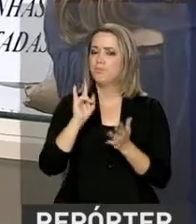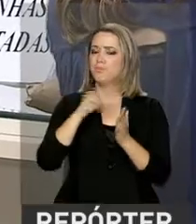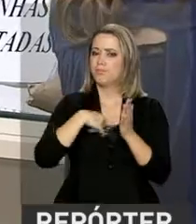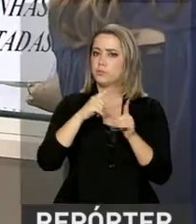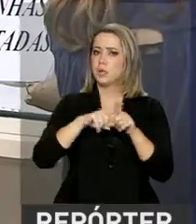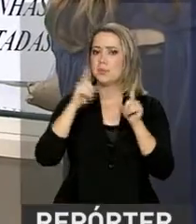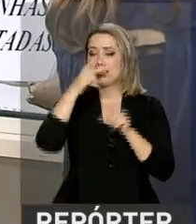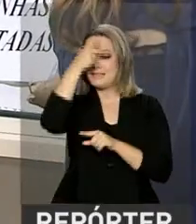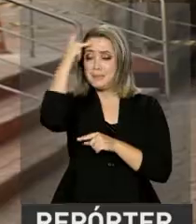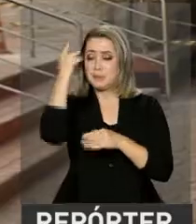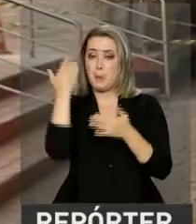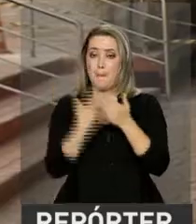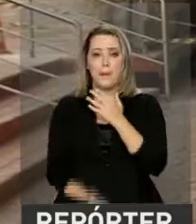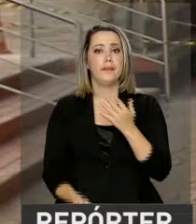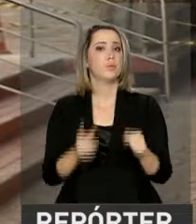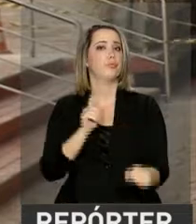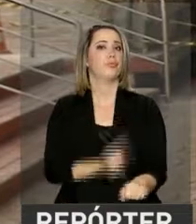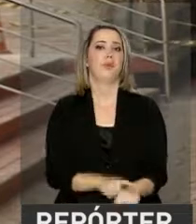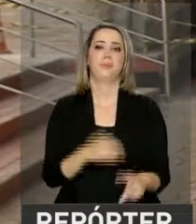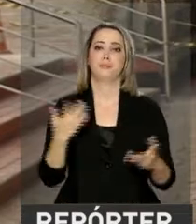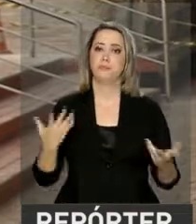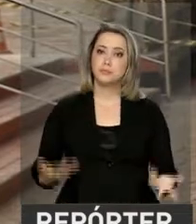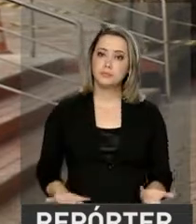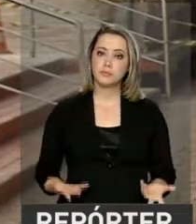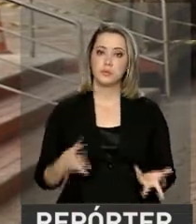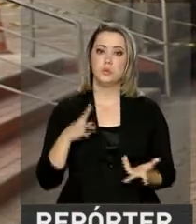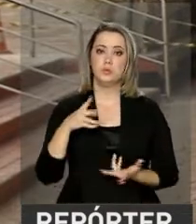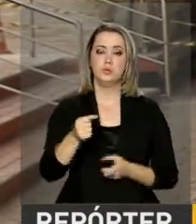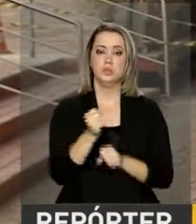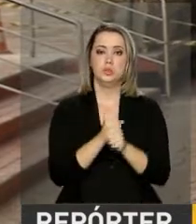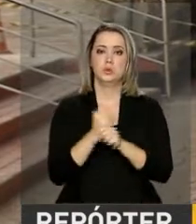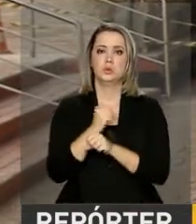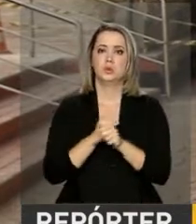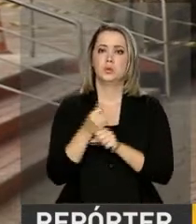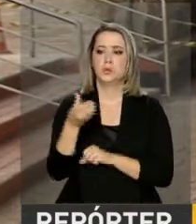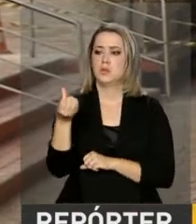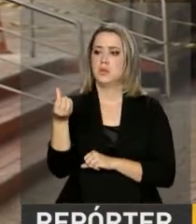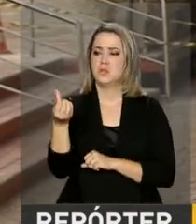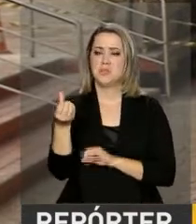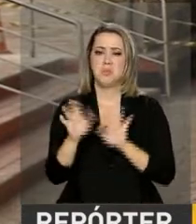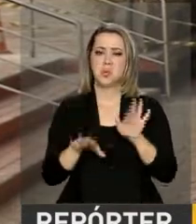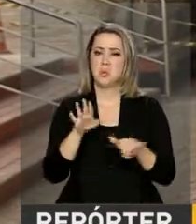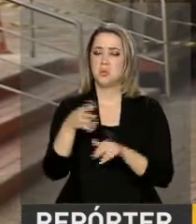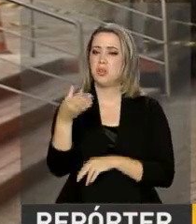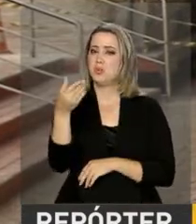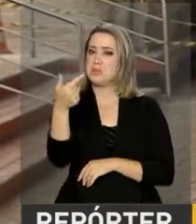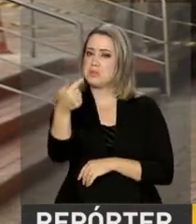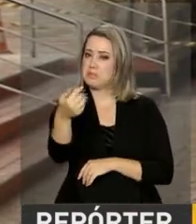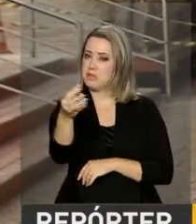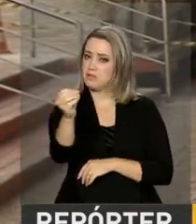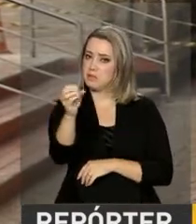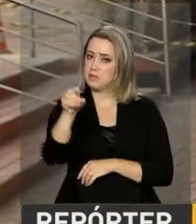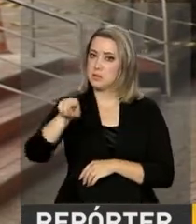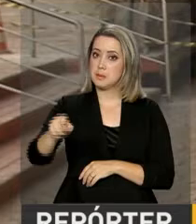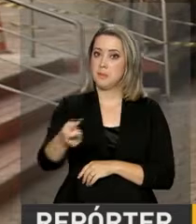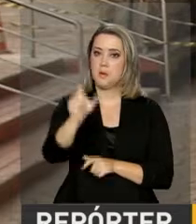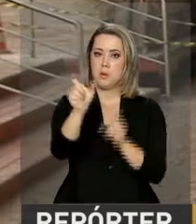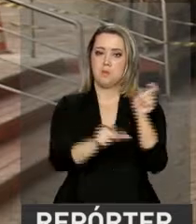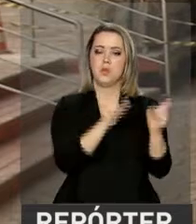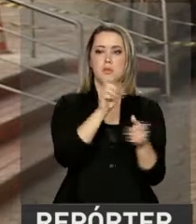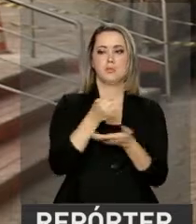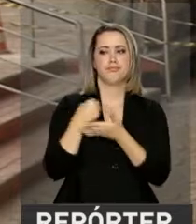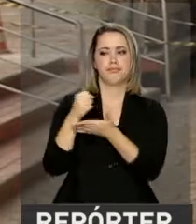perdem esse prazo segundo a receita federal todos os anos entre 600 e 700 mil pessoas entregam a declaração